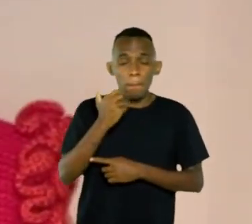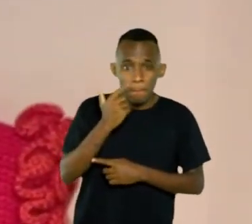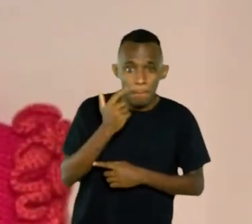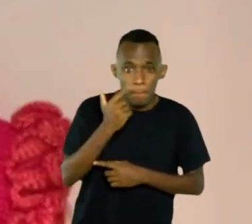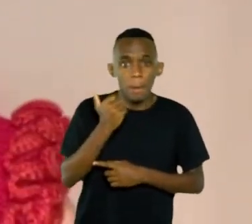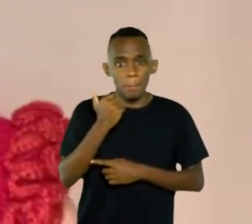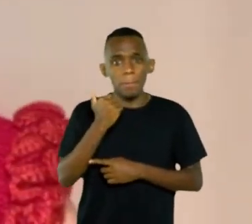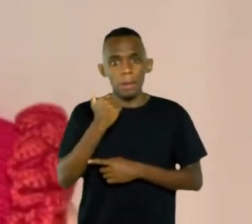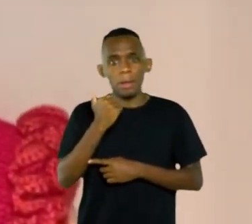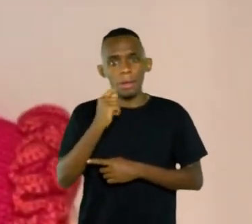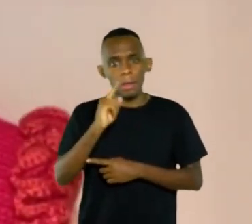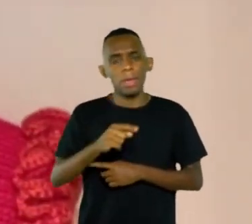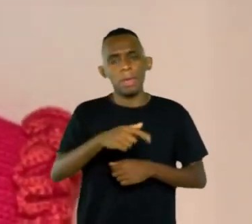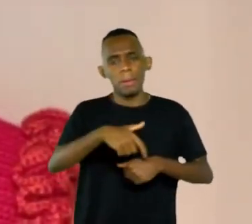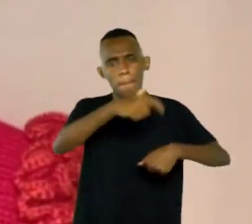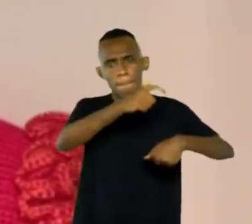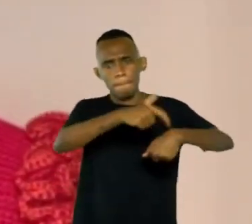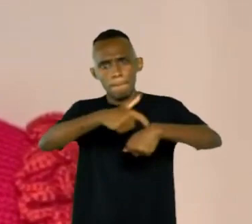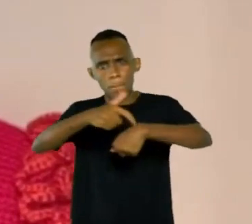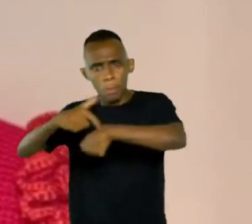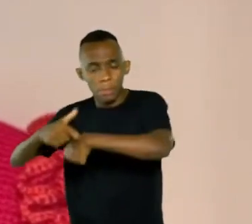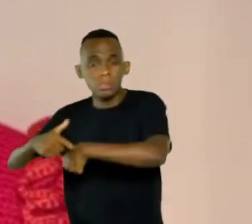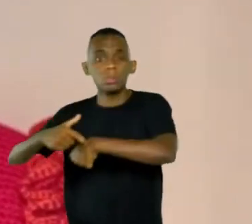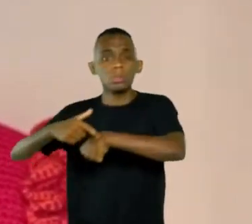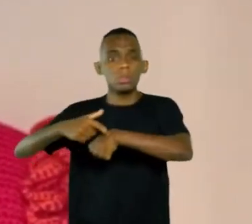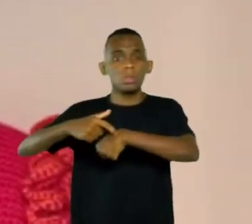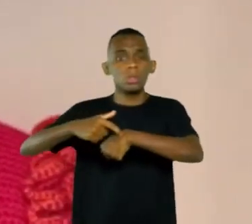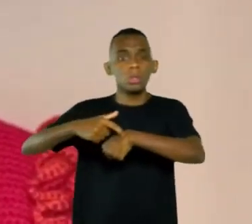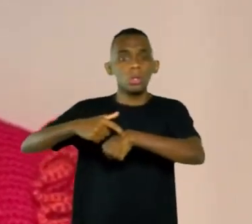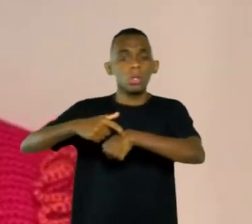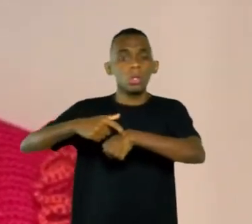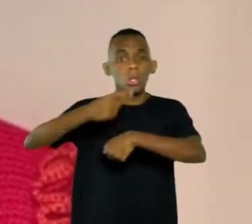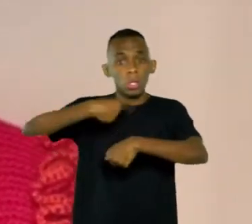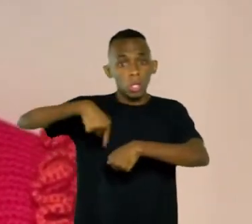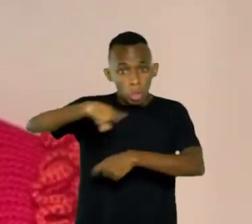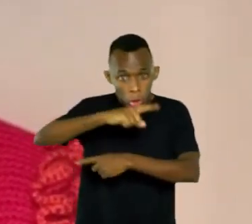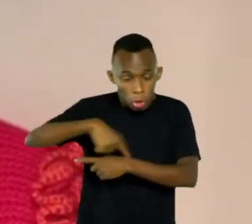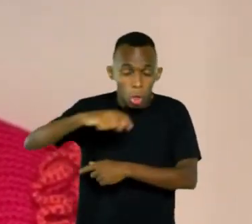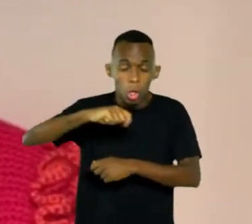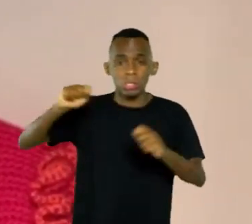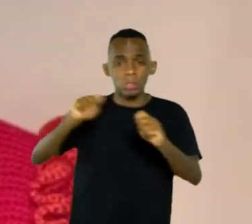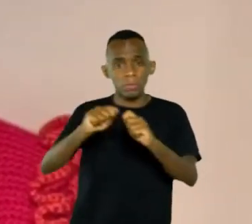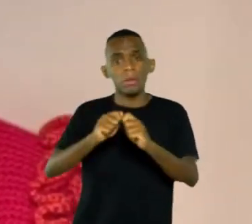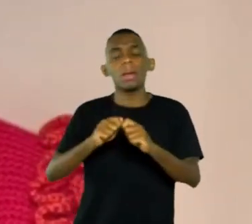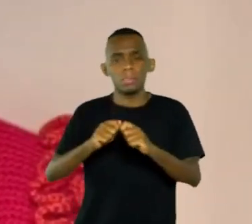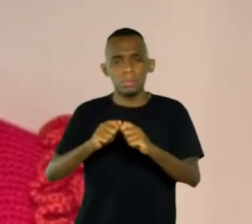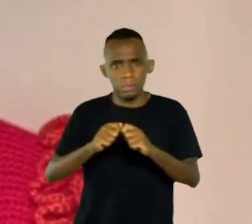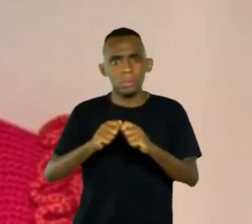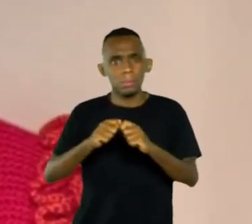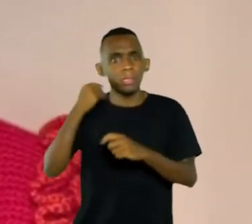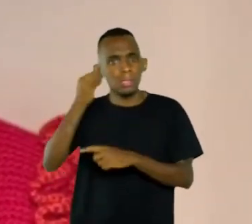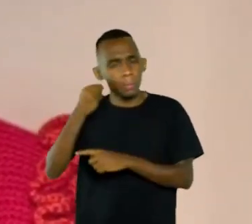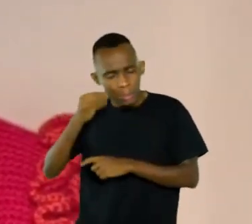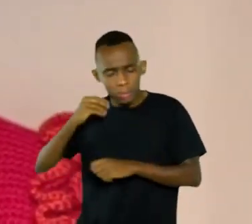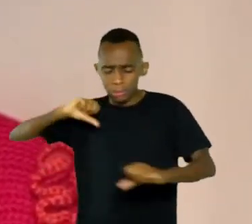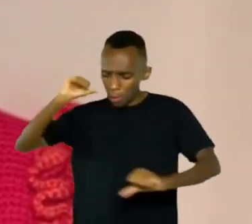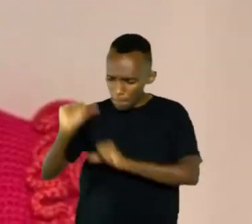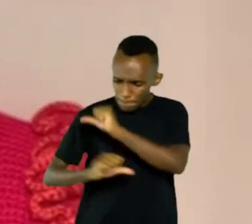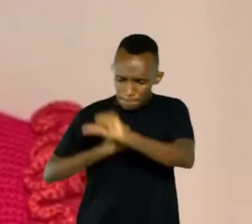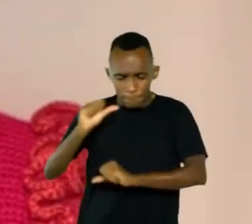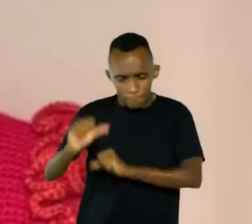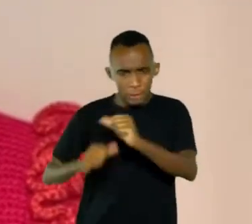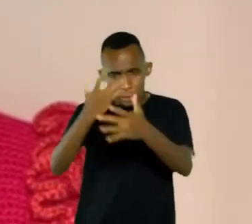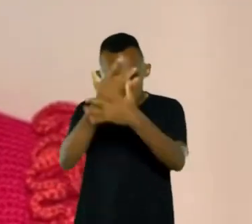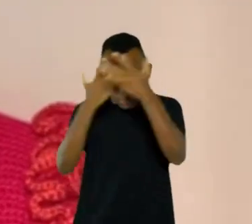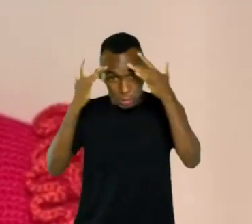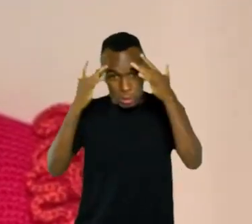são fases mesmo, que a gente, são recursos que a gente faz com a gente para viver essa transição da falta da pessoa.